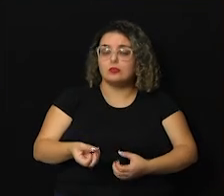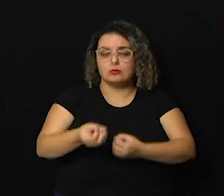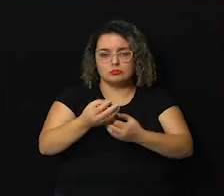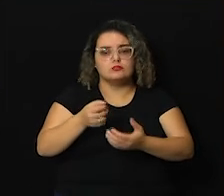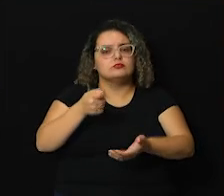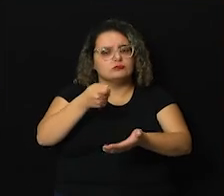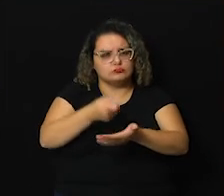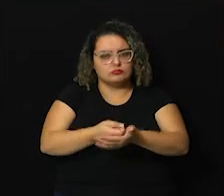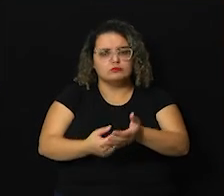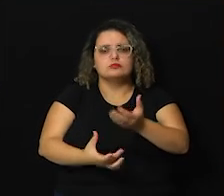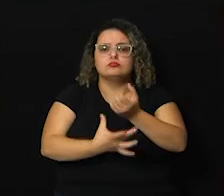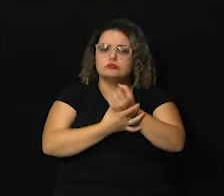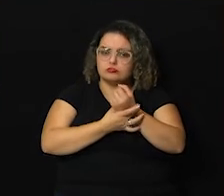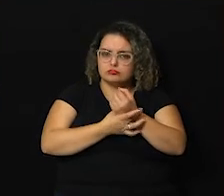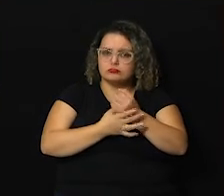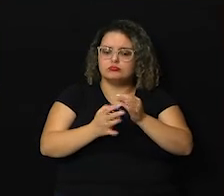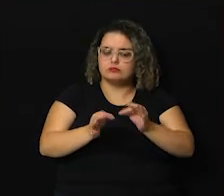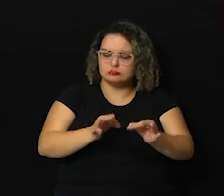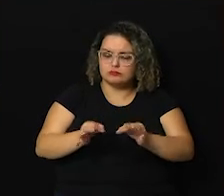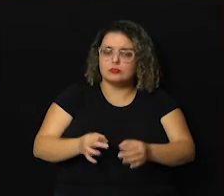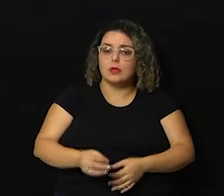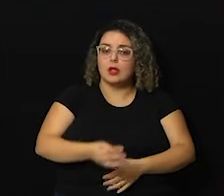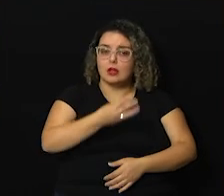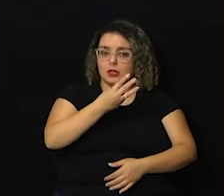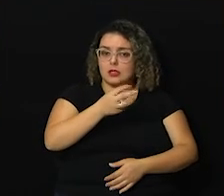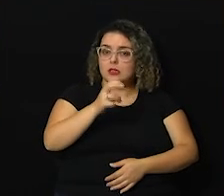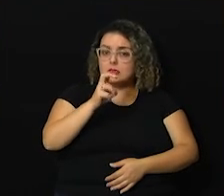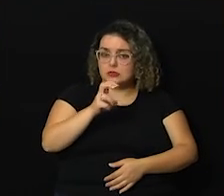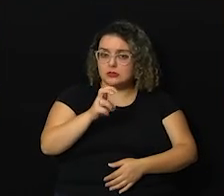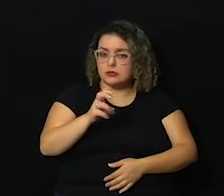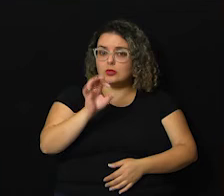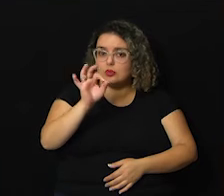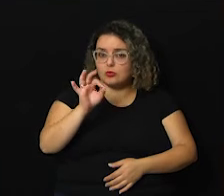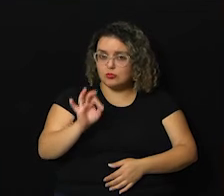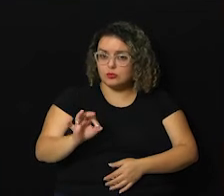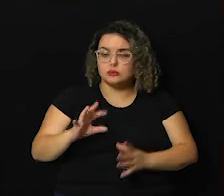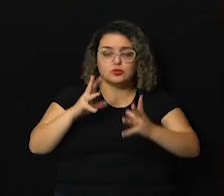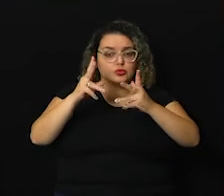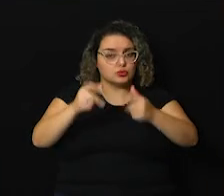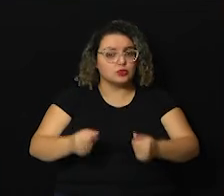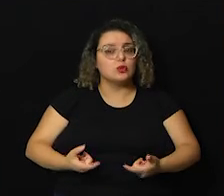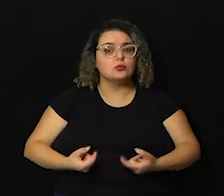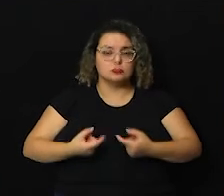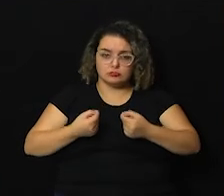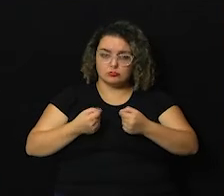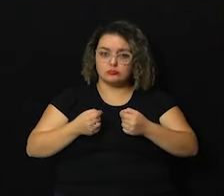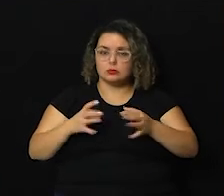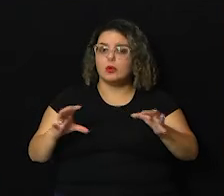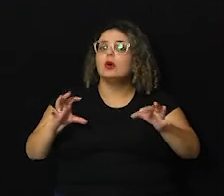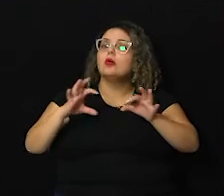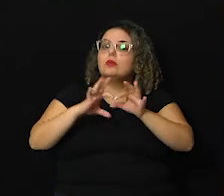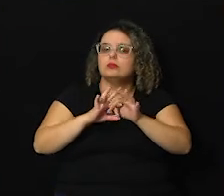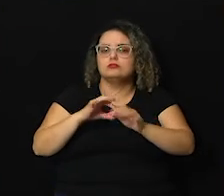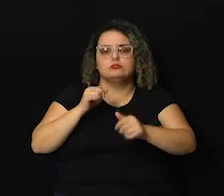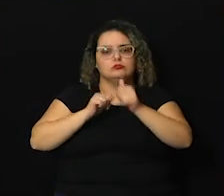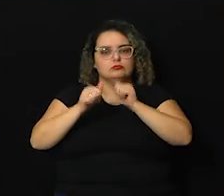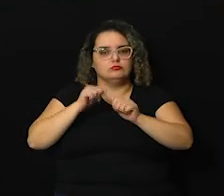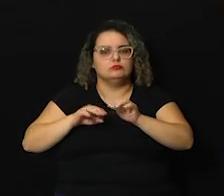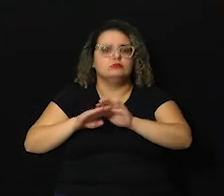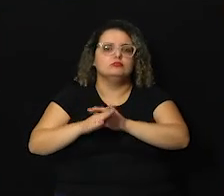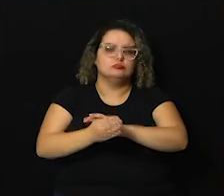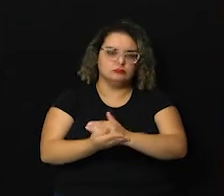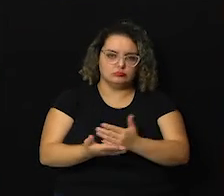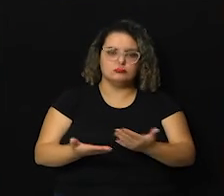seguros, muito bem elaborados, que 3 a 5% de todos os cânceres do ser humano são atrelados ao hábito